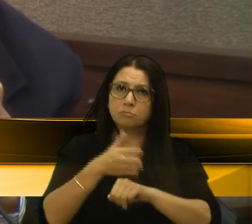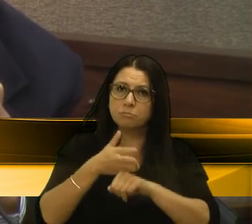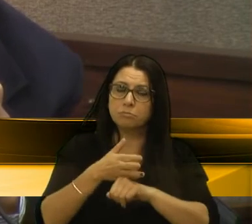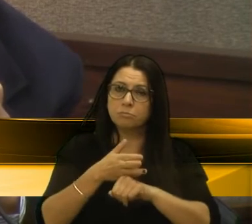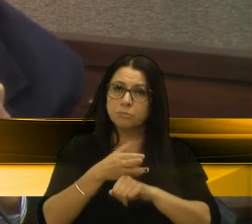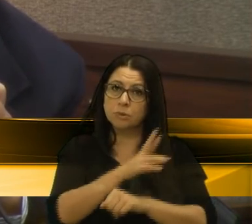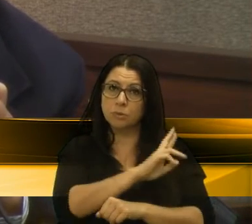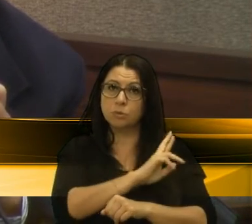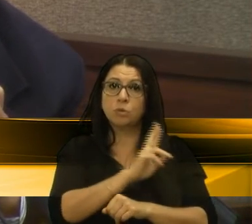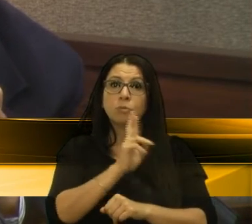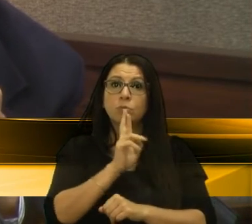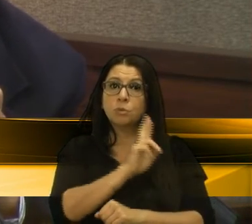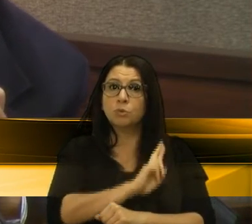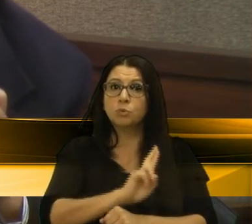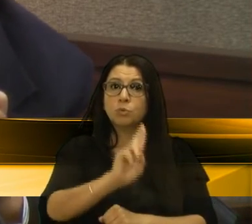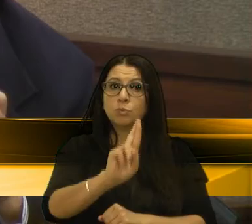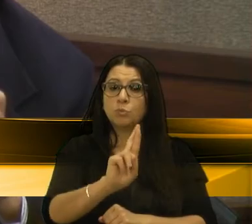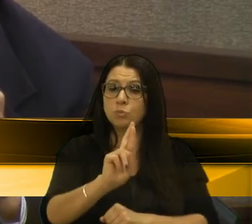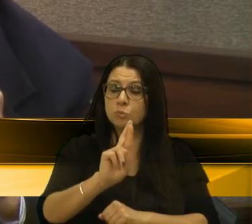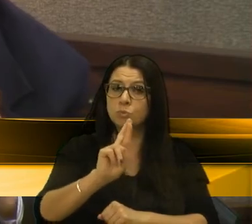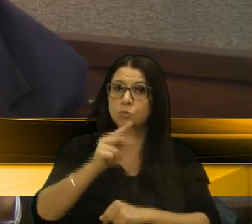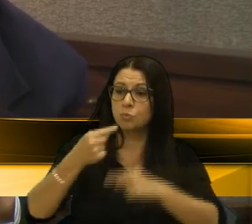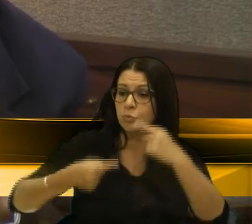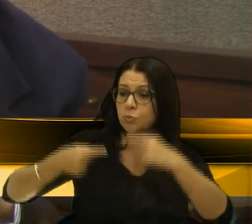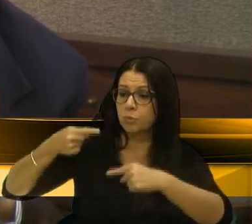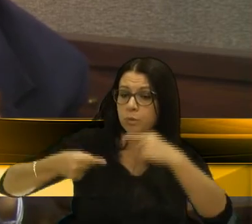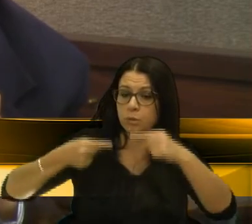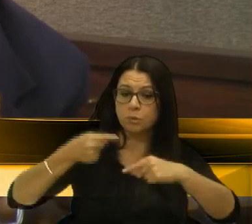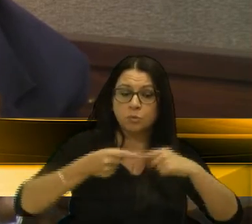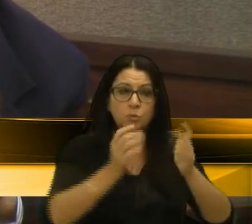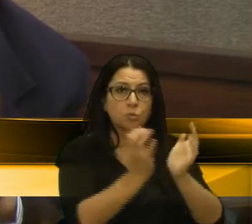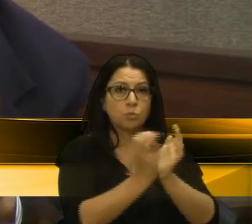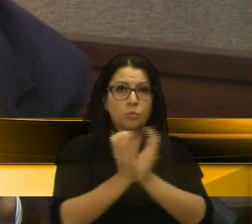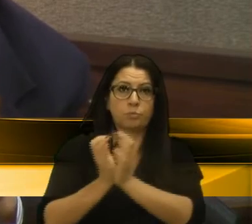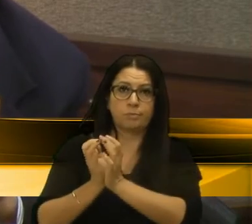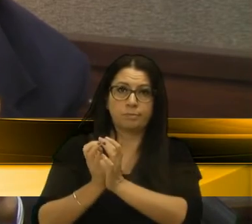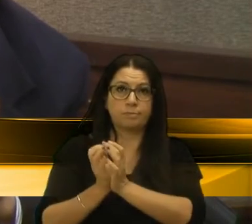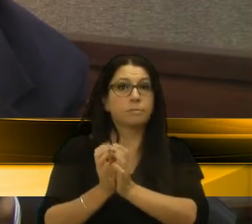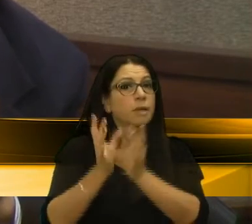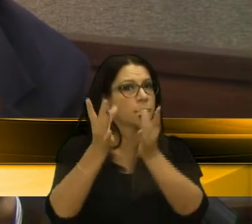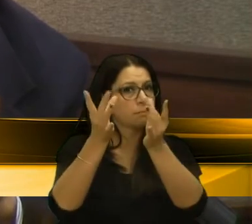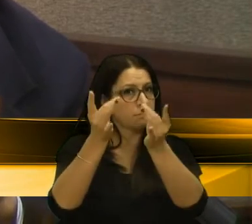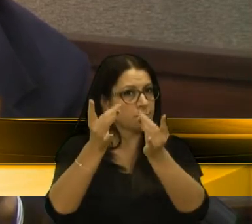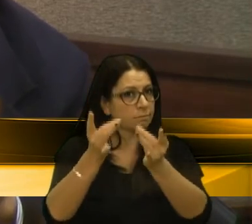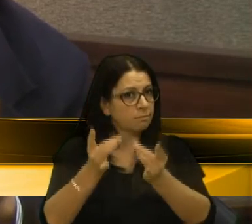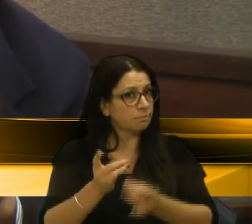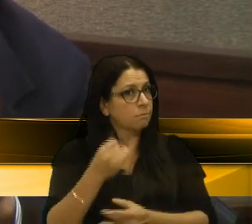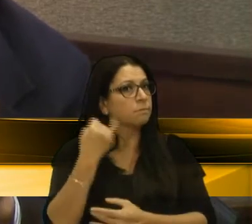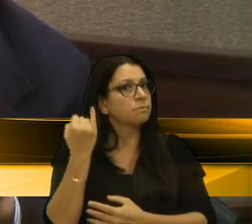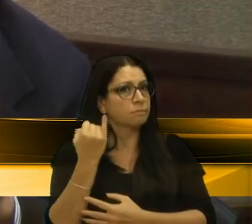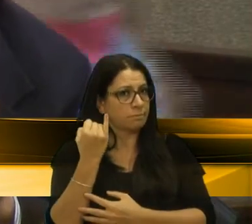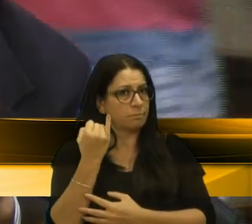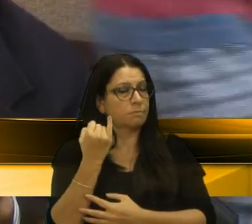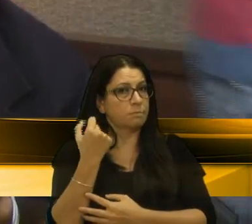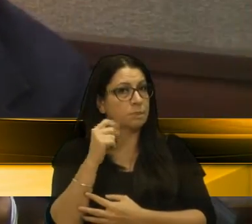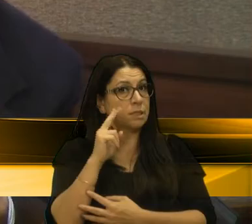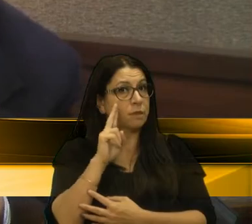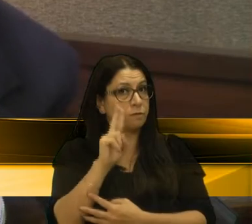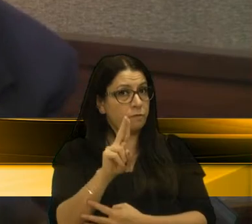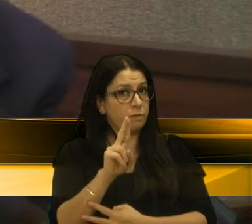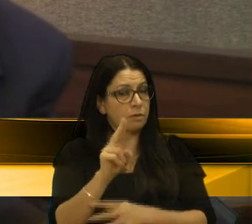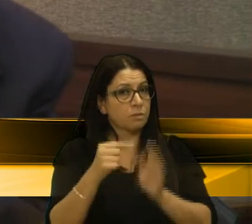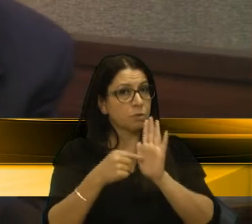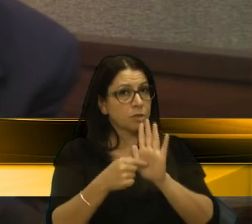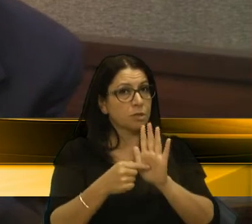resultado do entendimento e da discussão com todas as classes. Agora, tem um detalhe muito importante que a gente observou na prestação